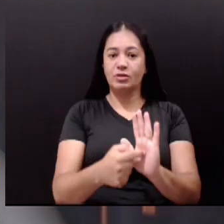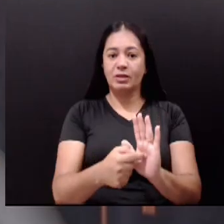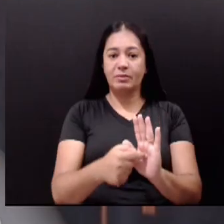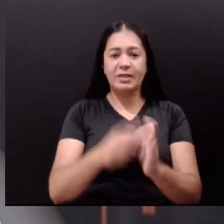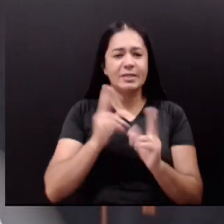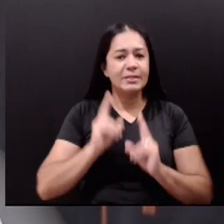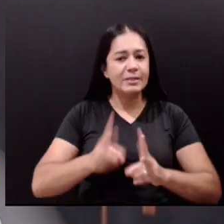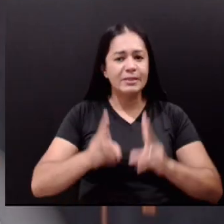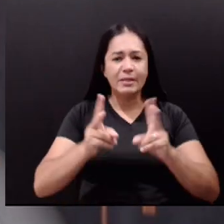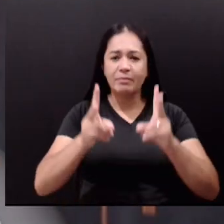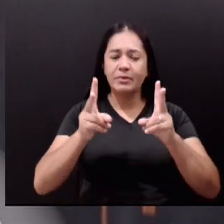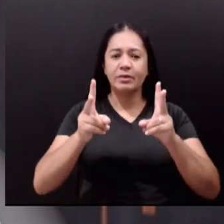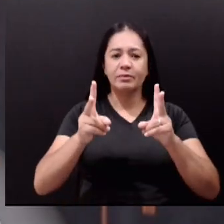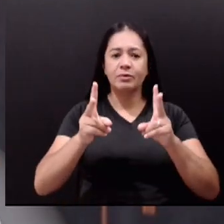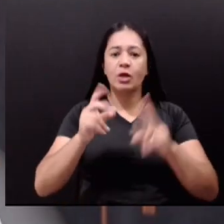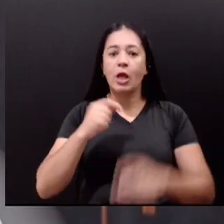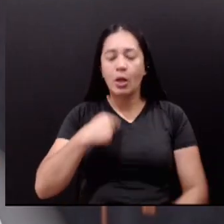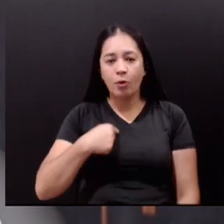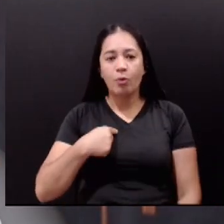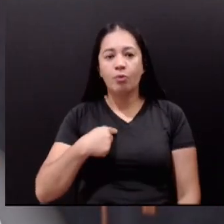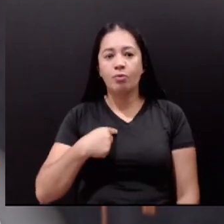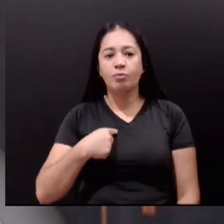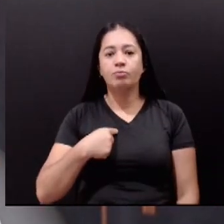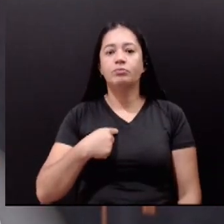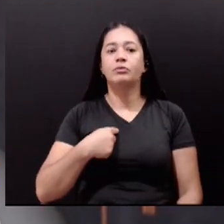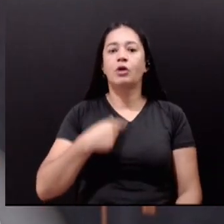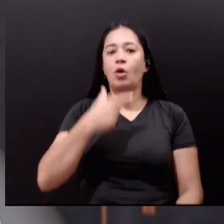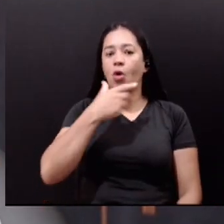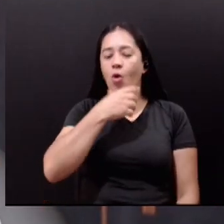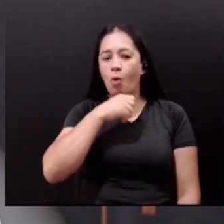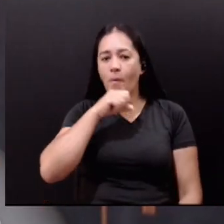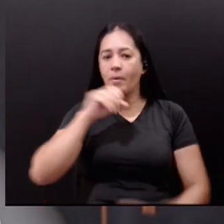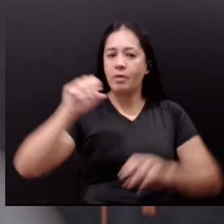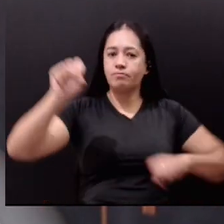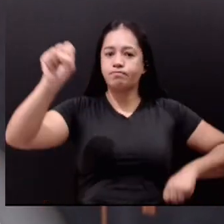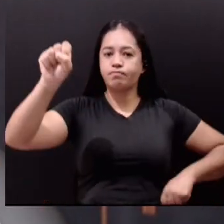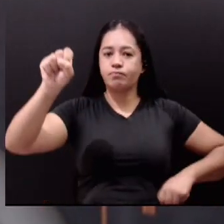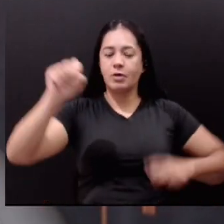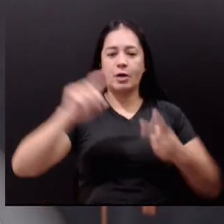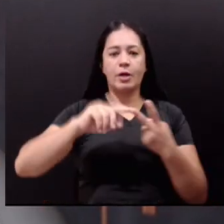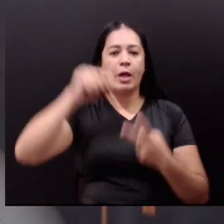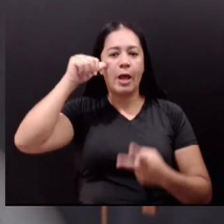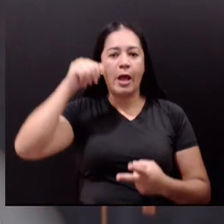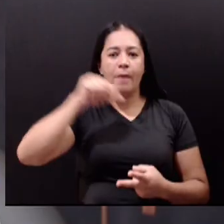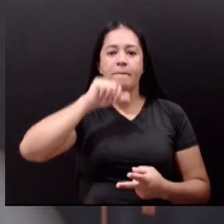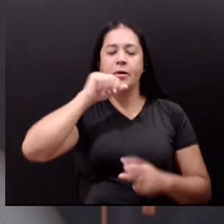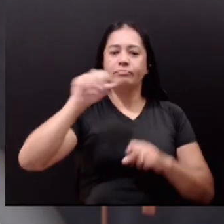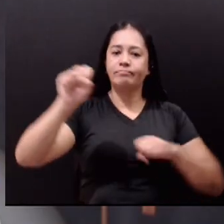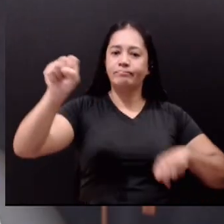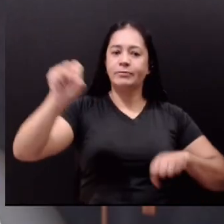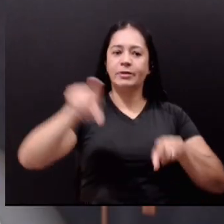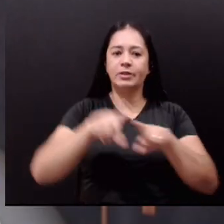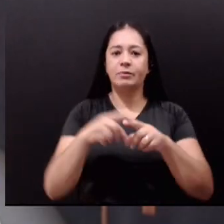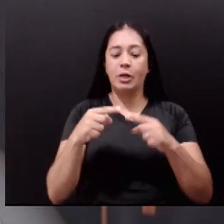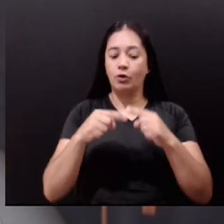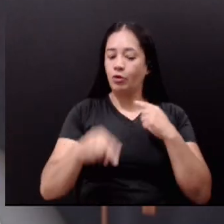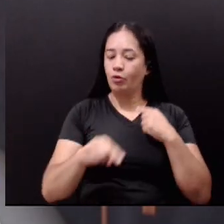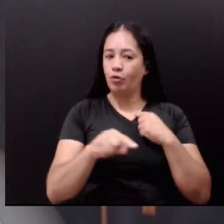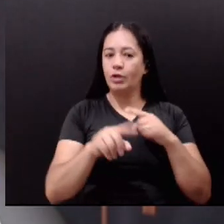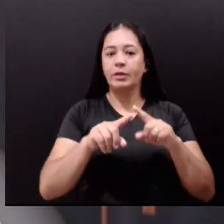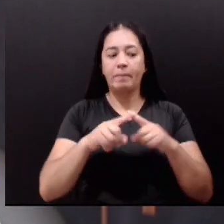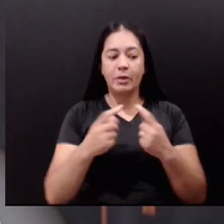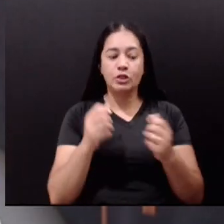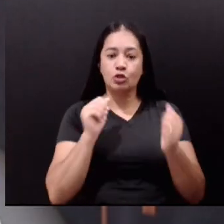sempre, que o pai é o herói, a mãe é a heroína, posso discordar, mas eu estou com você. Então o modelo de